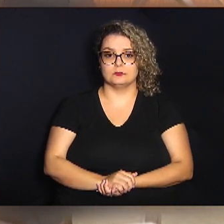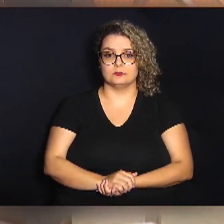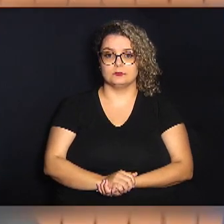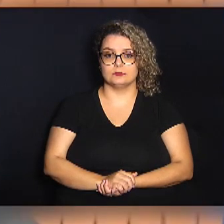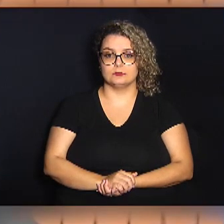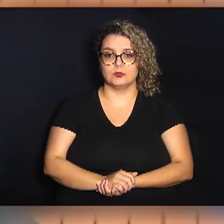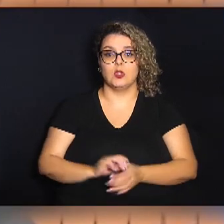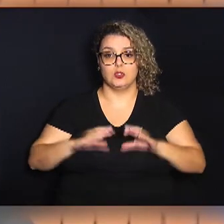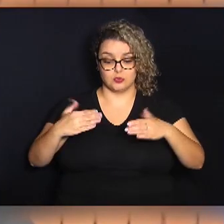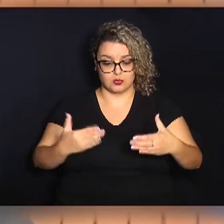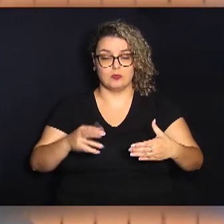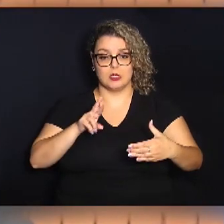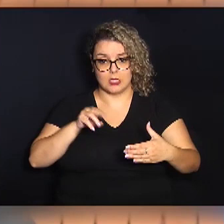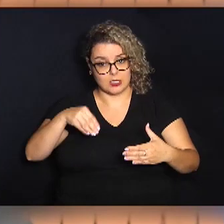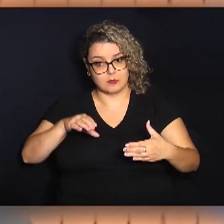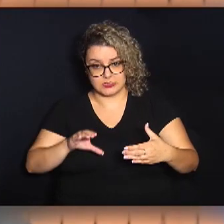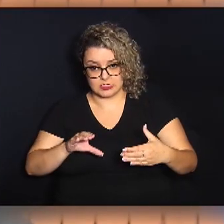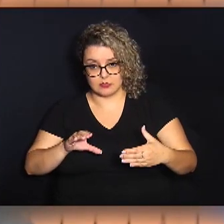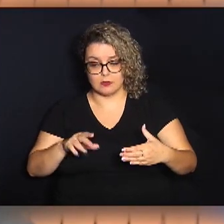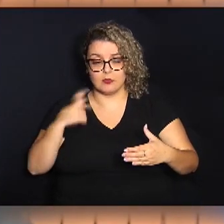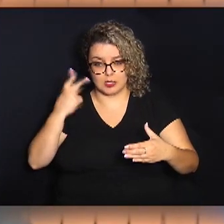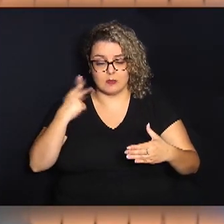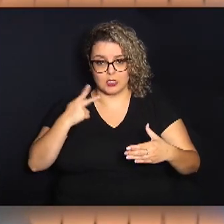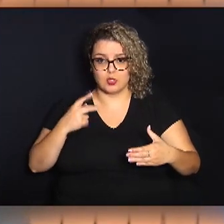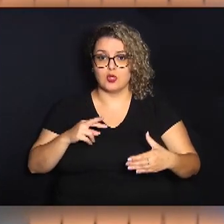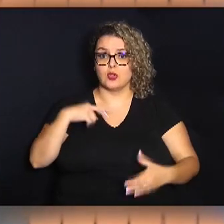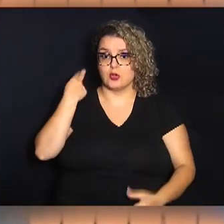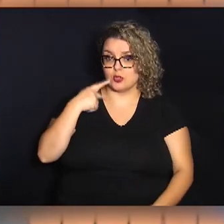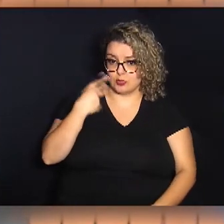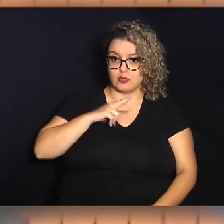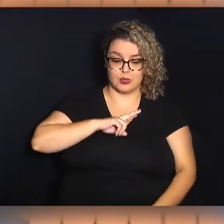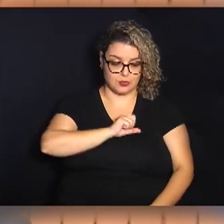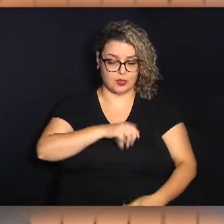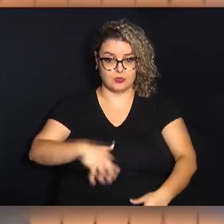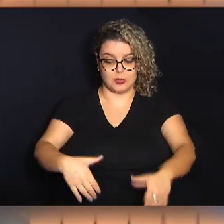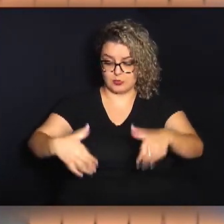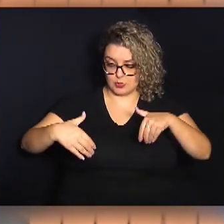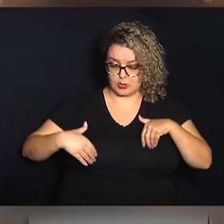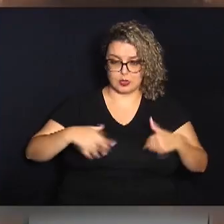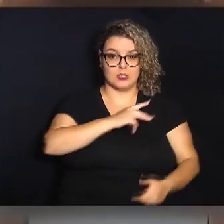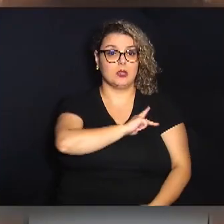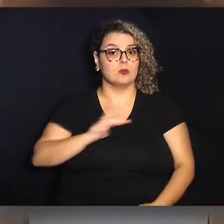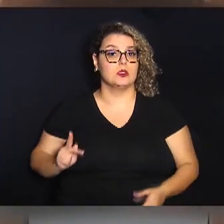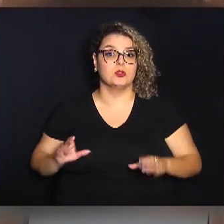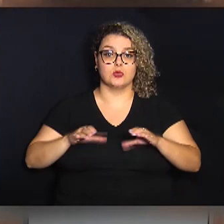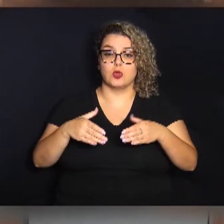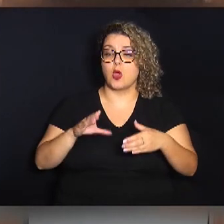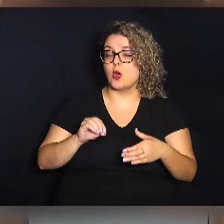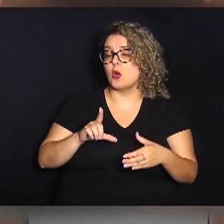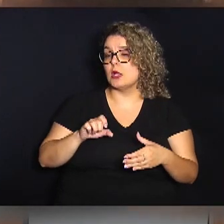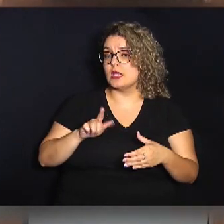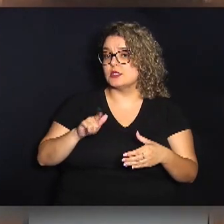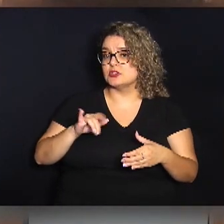do Parlamento Metropolitano da RMC, em que o vereador Luiz Rossini tomou posse da presidência do colegiado, foi realizada